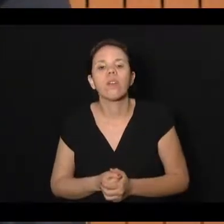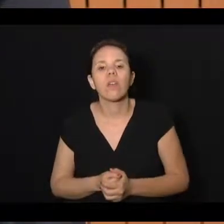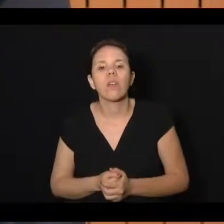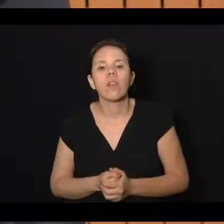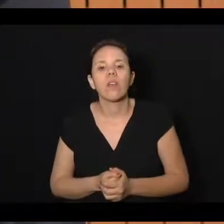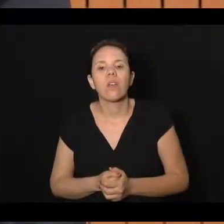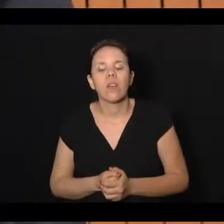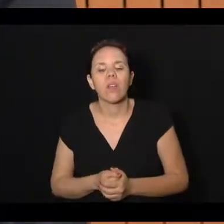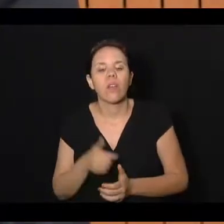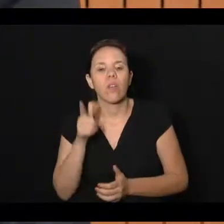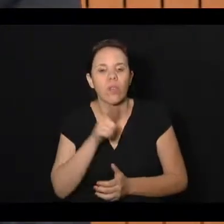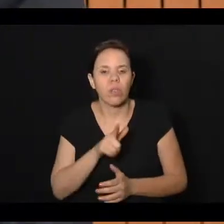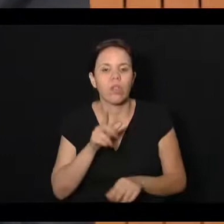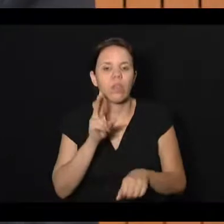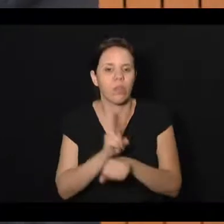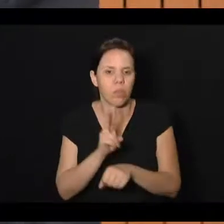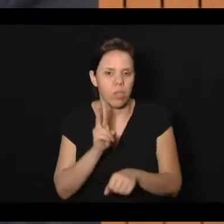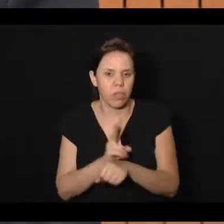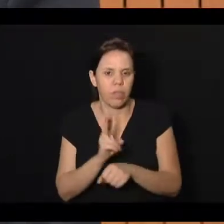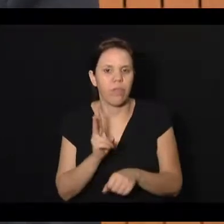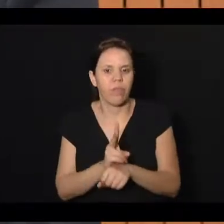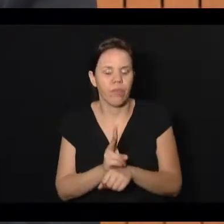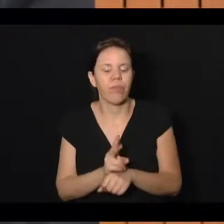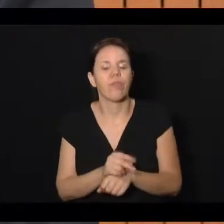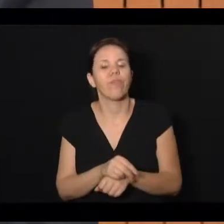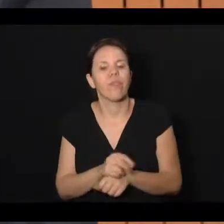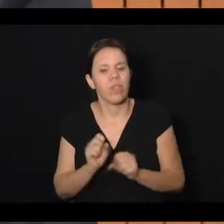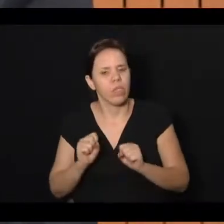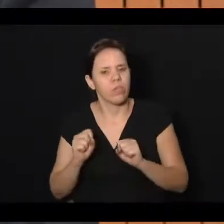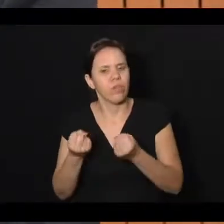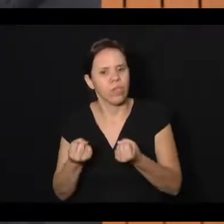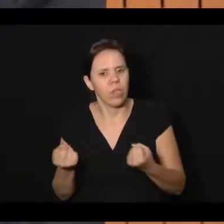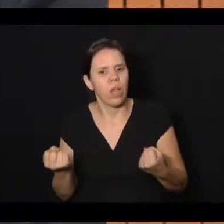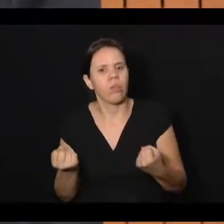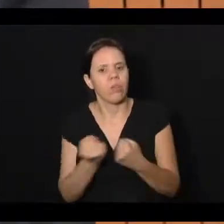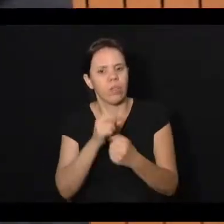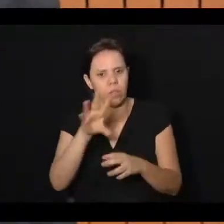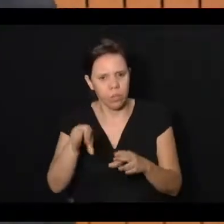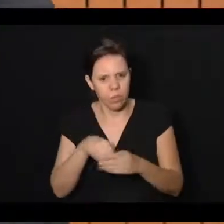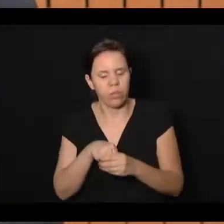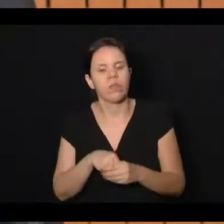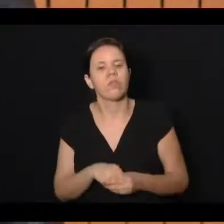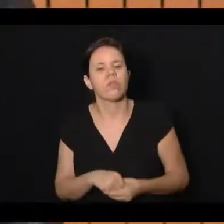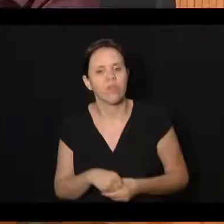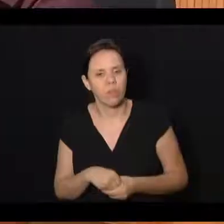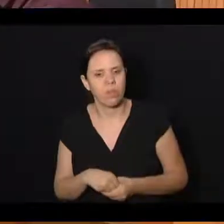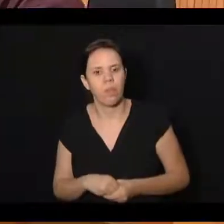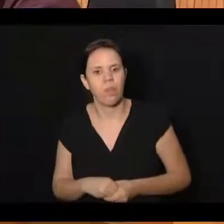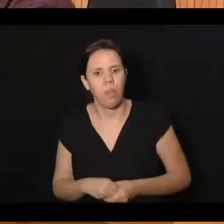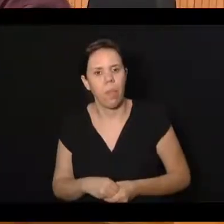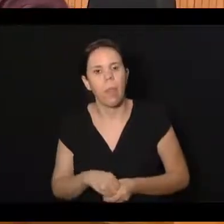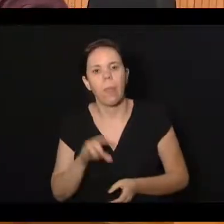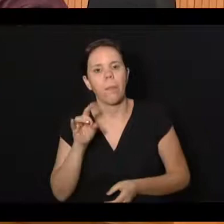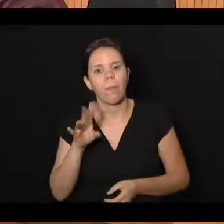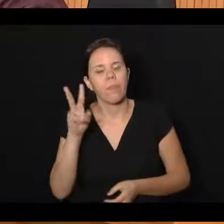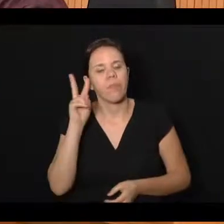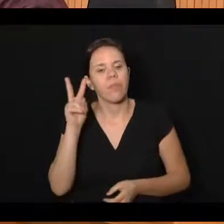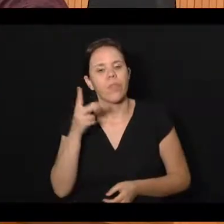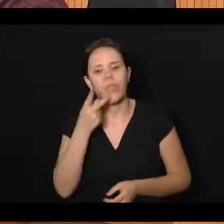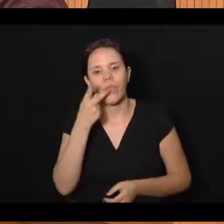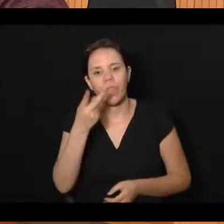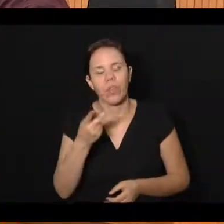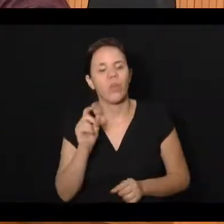estamos conseguindo preservar precisamos correr atrás para que eles possam ser novamente efetivado o acerto só lembrando aqui quando eu falo